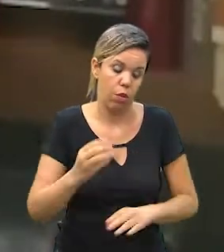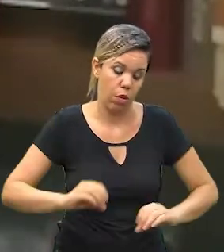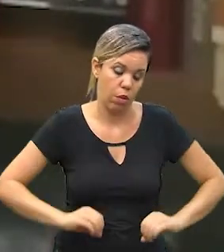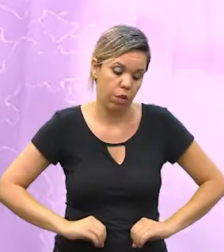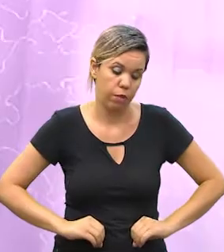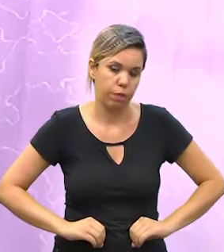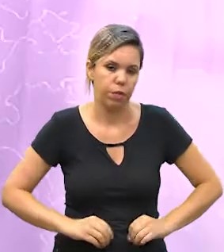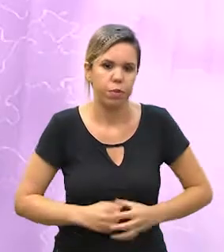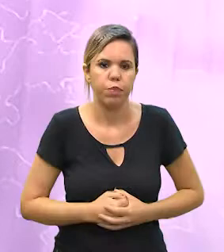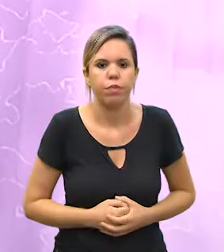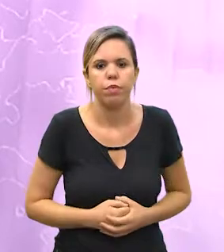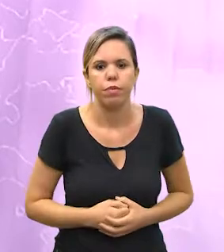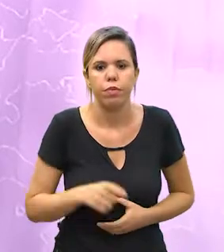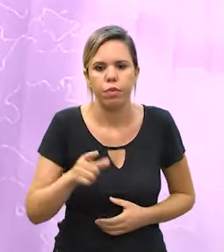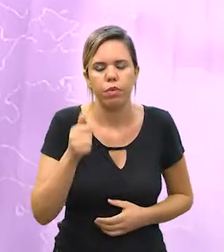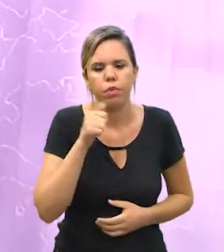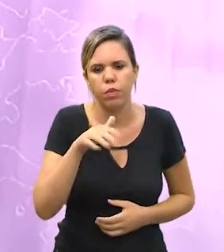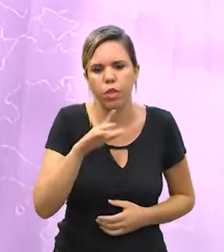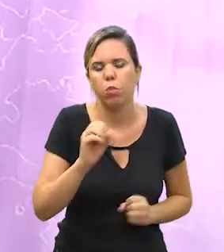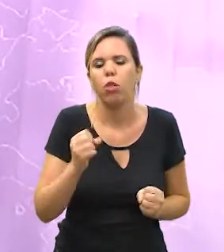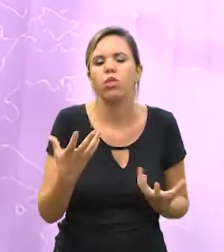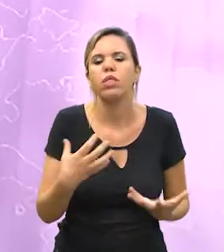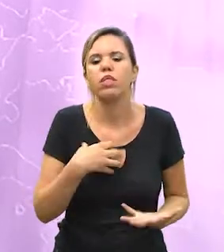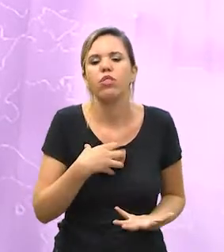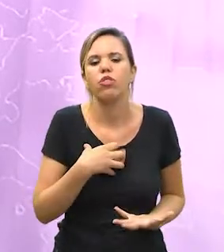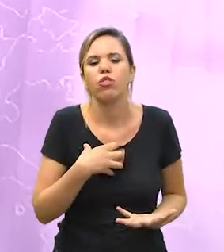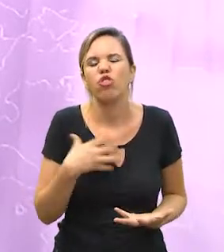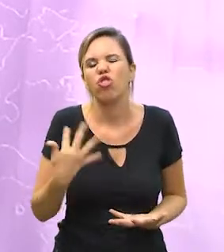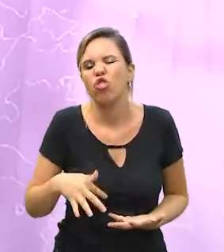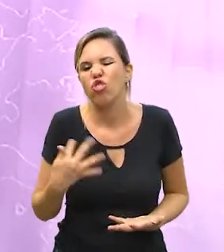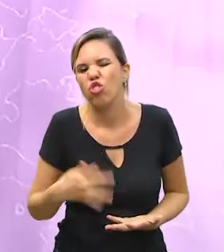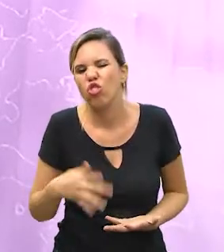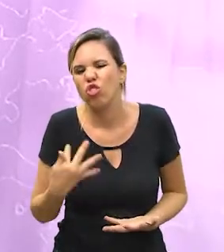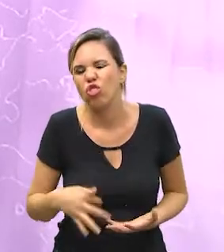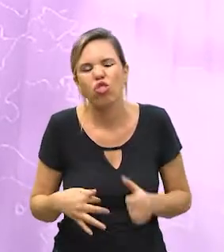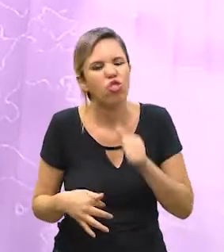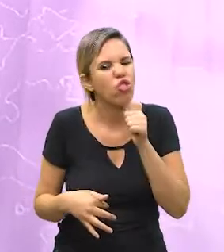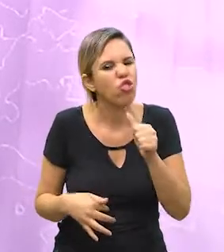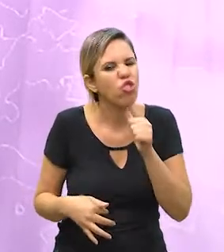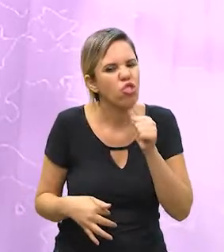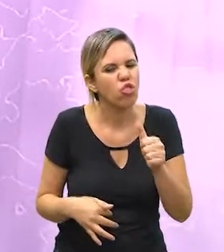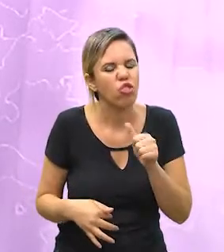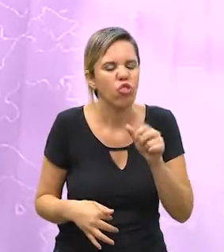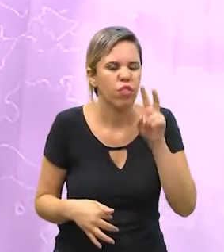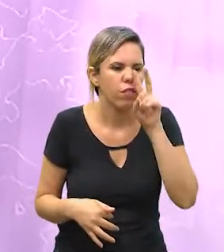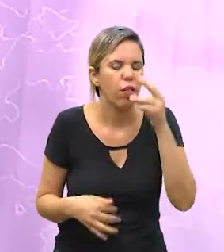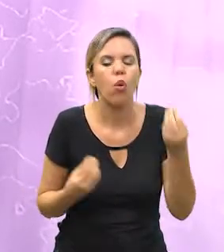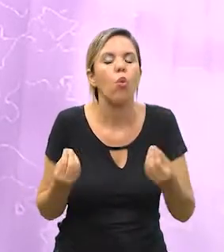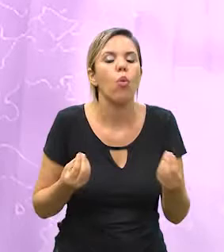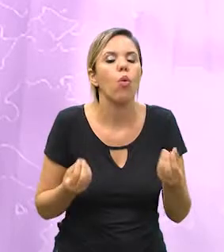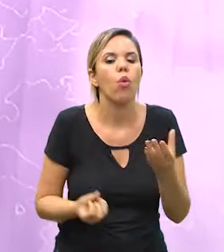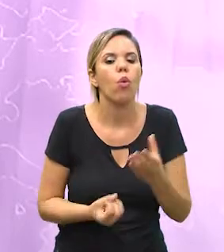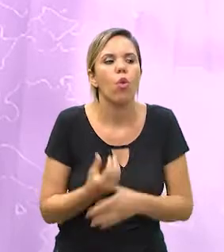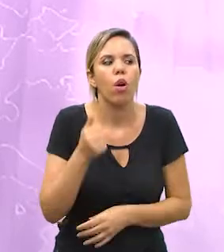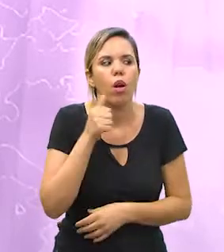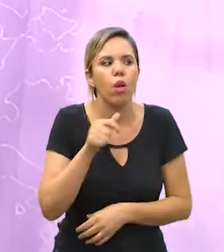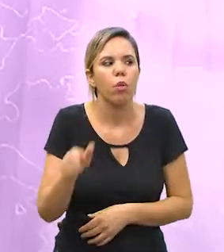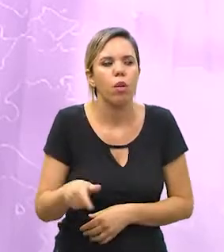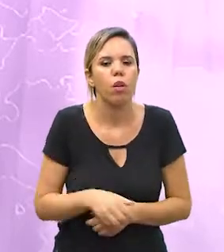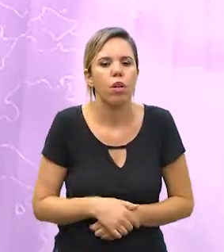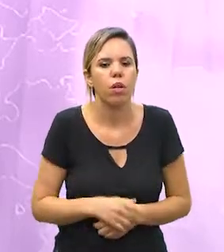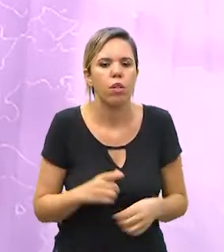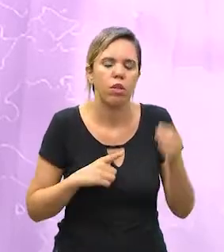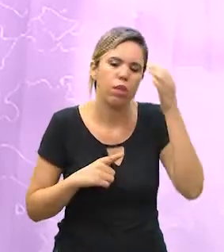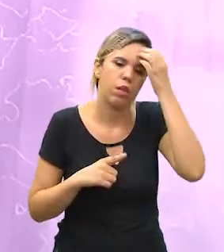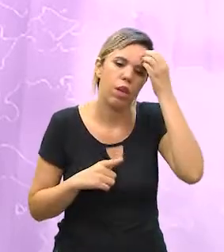né? Isso ela pode sentir quais sintomas? Dores ou uma menstruação mais acentuada? O que acontece com essa mulher quando